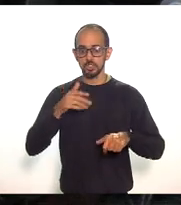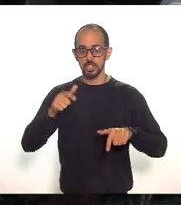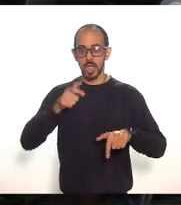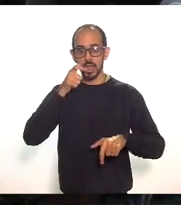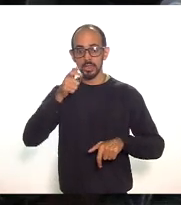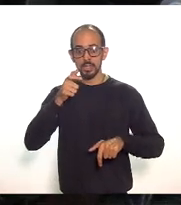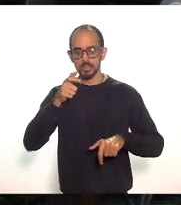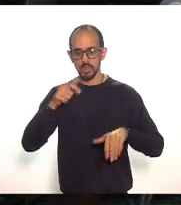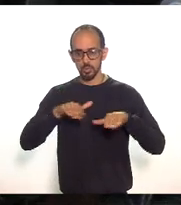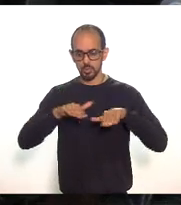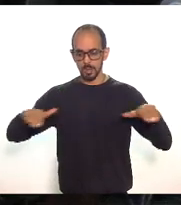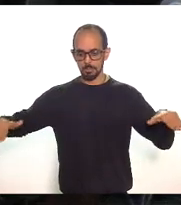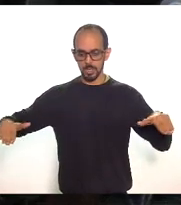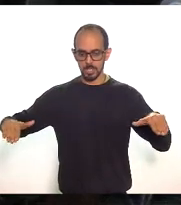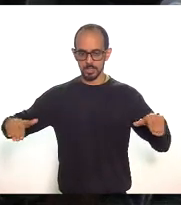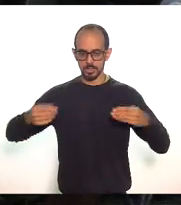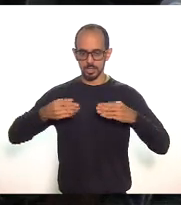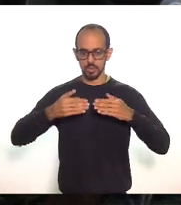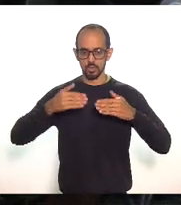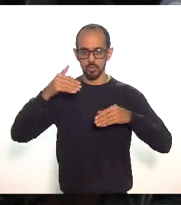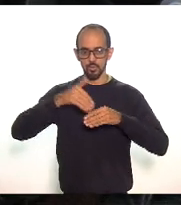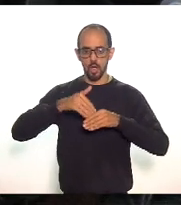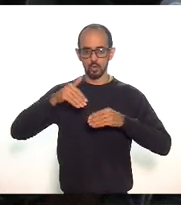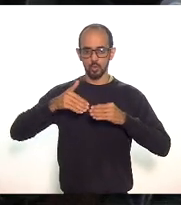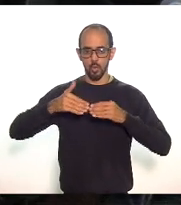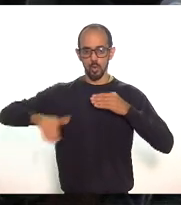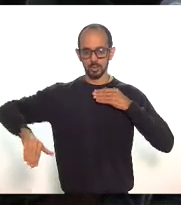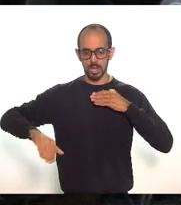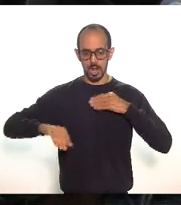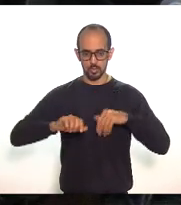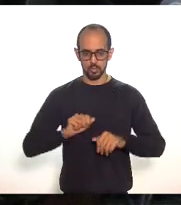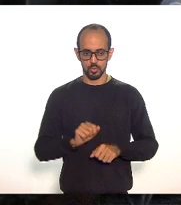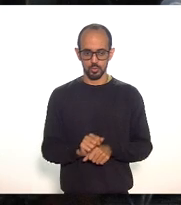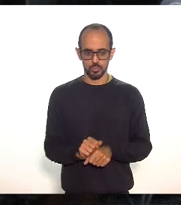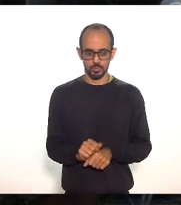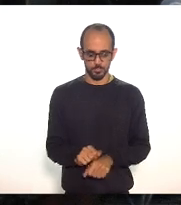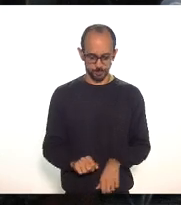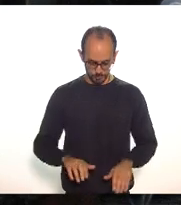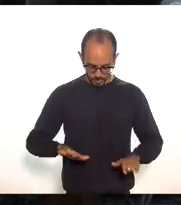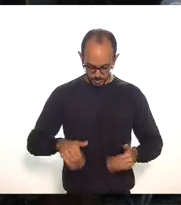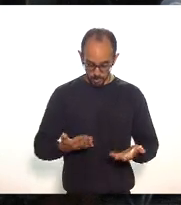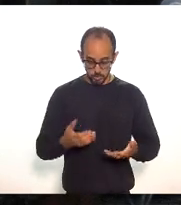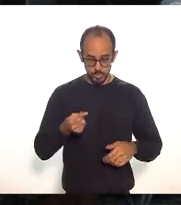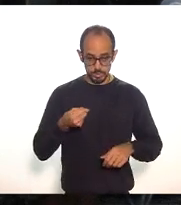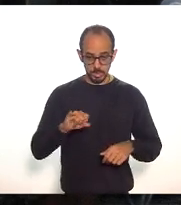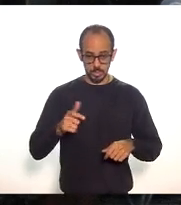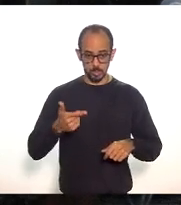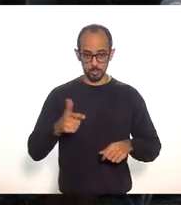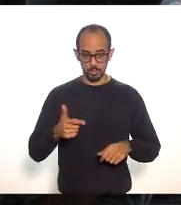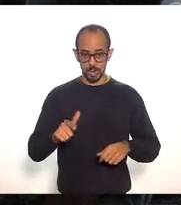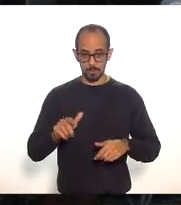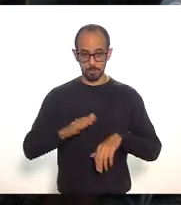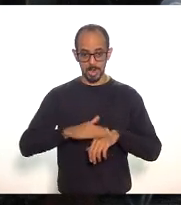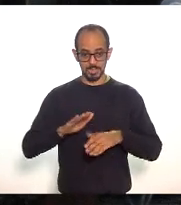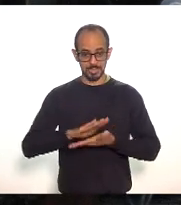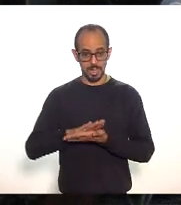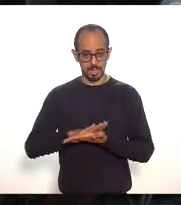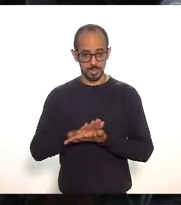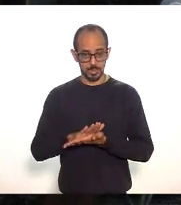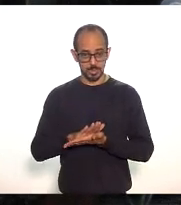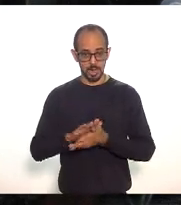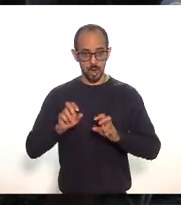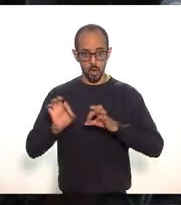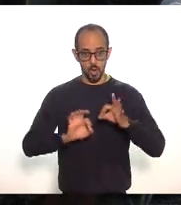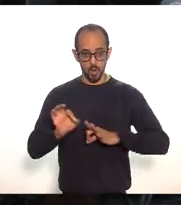voto contrário solicitado por Vossa Excelência. Nada mais havendo a tratar na ordem do dia, passa-se ao expediente final.